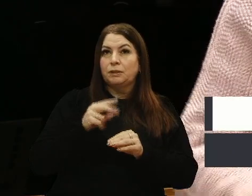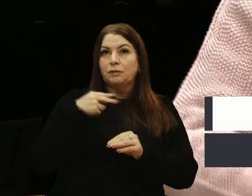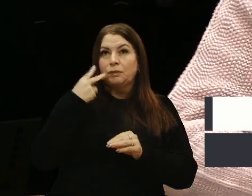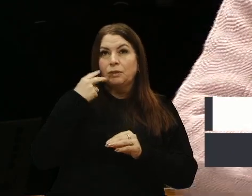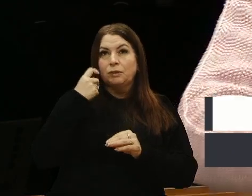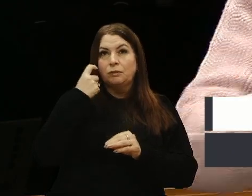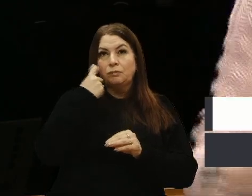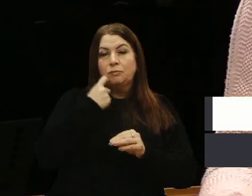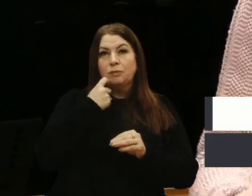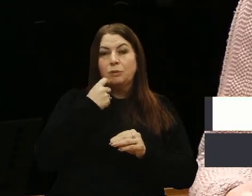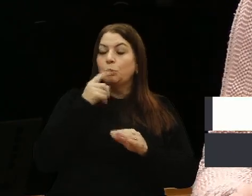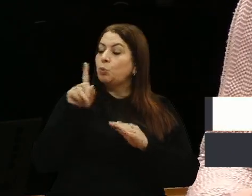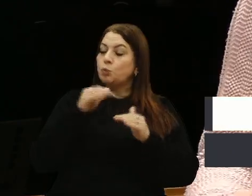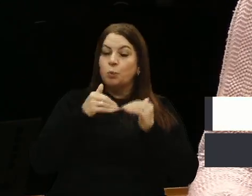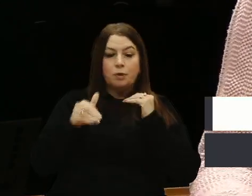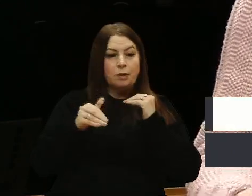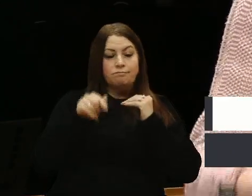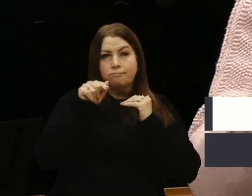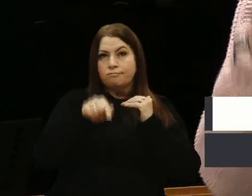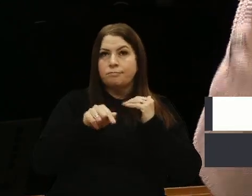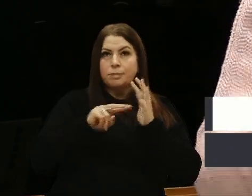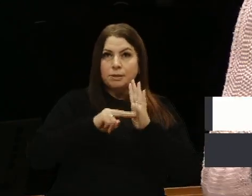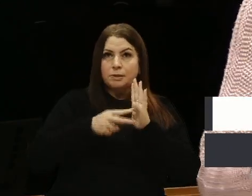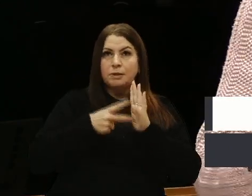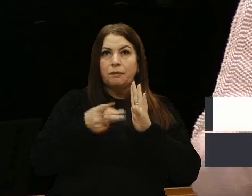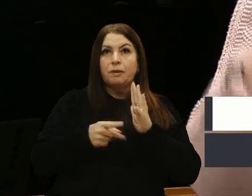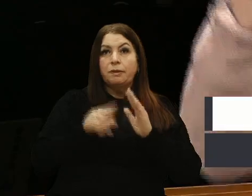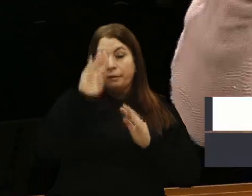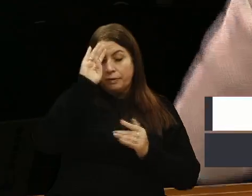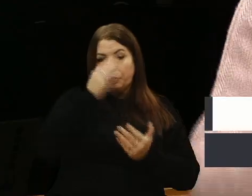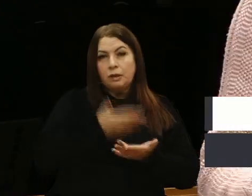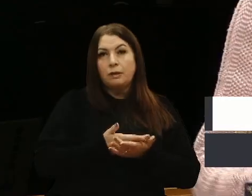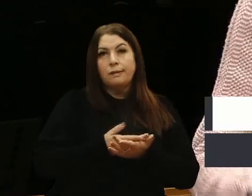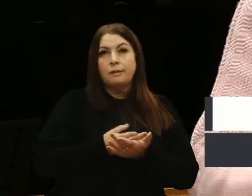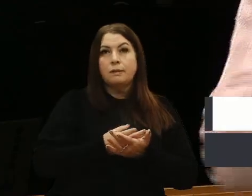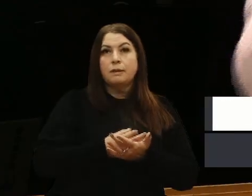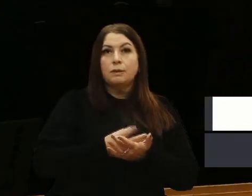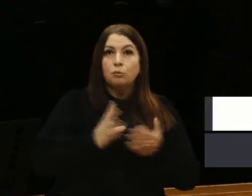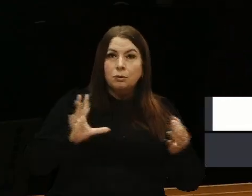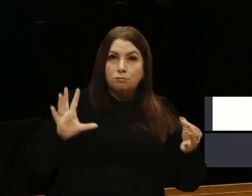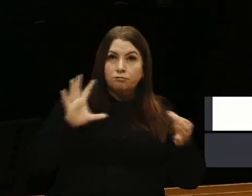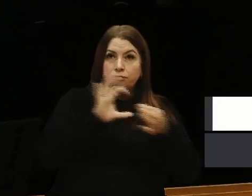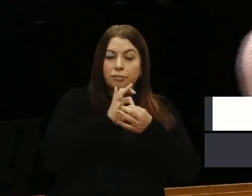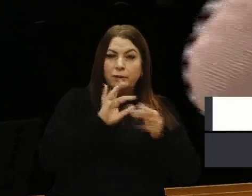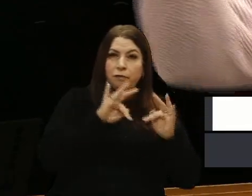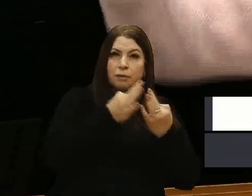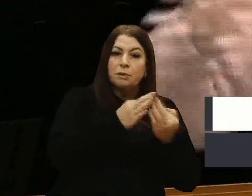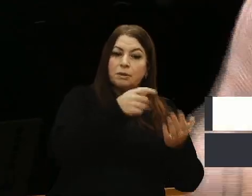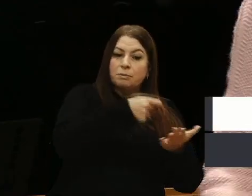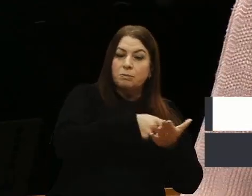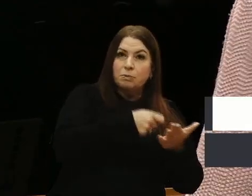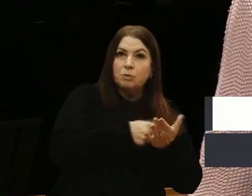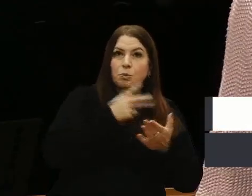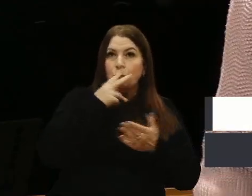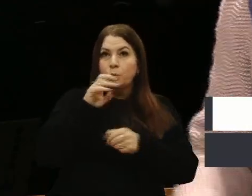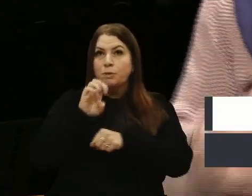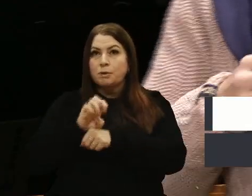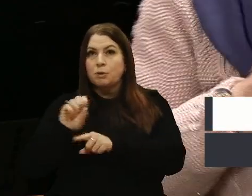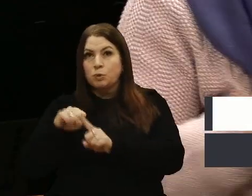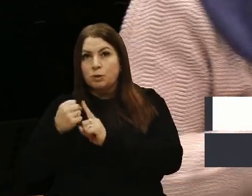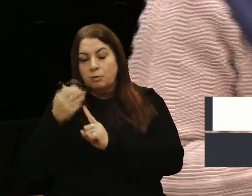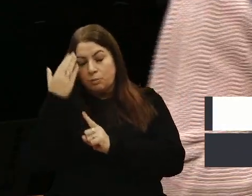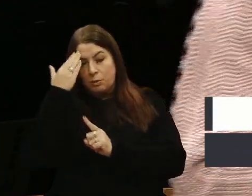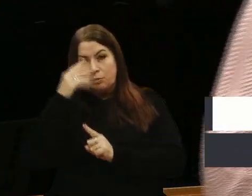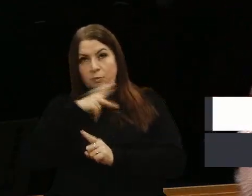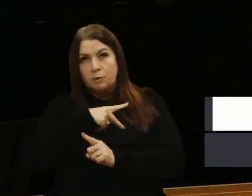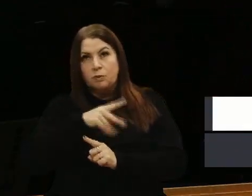Caleb, por discordar dessa concepção e acreditar que está tudo interligado. A família tem os seus deveres, assim como o Estado e a sociedade. Obrigado,